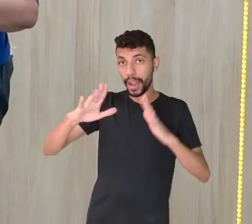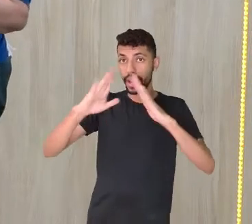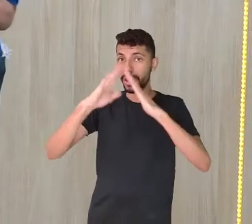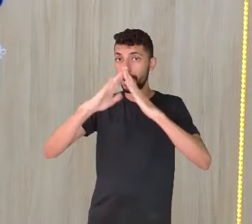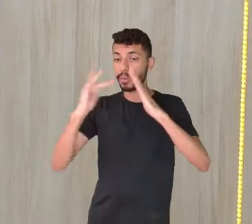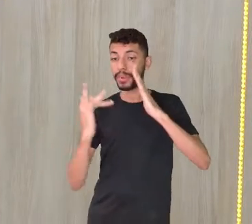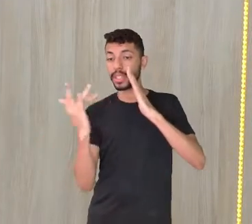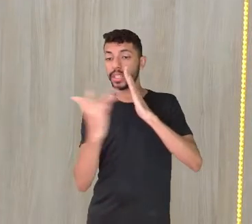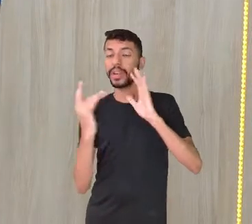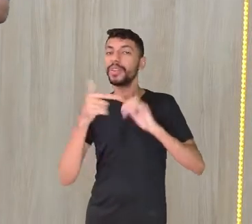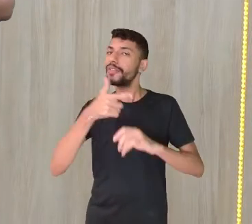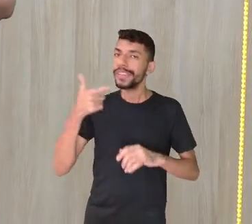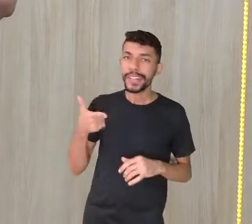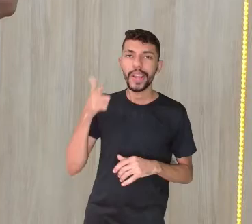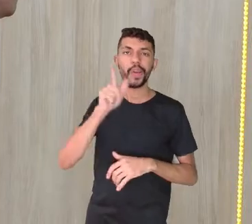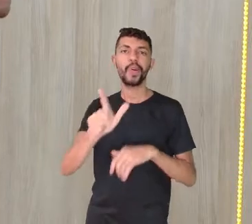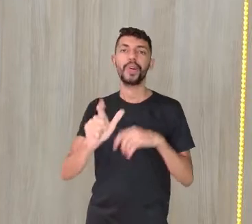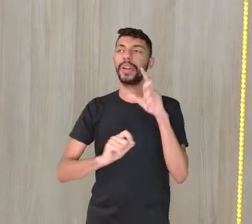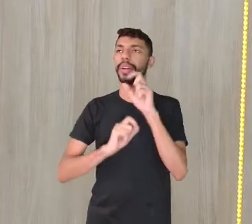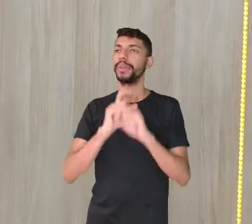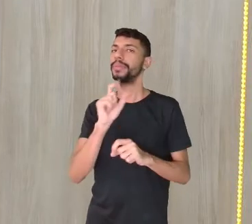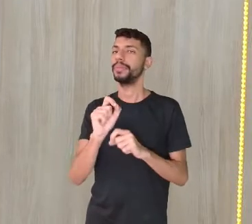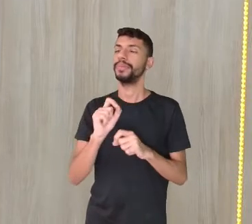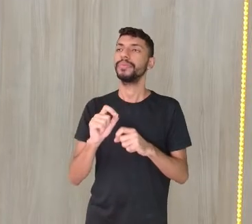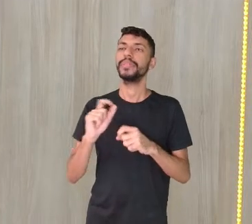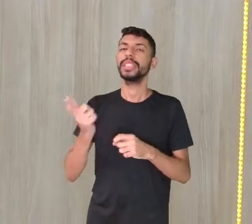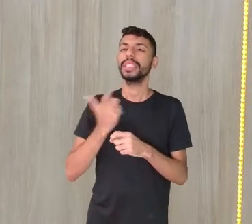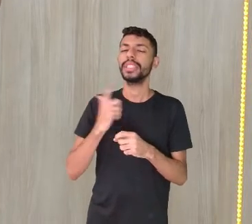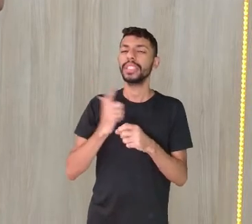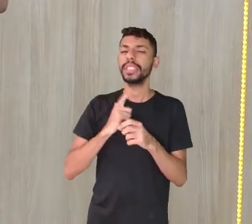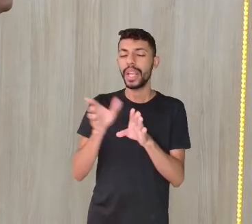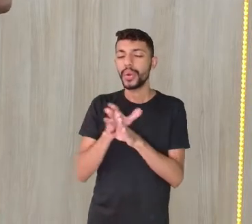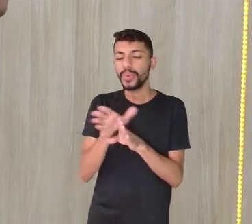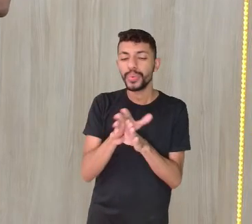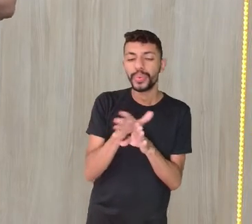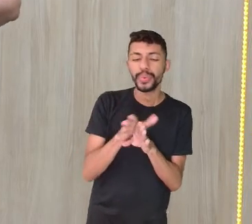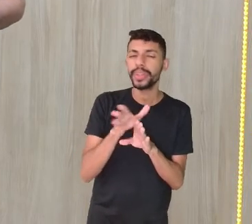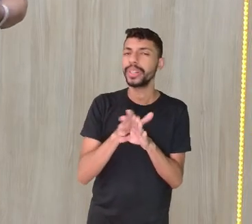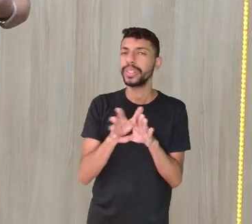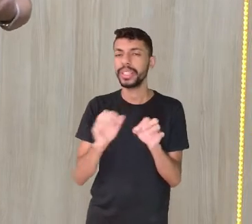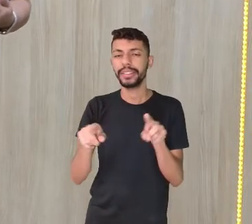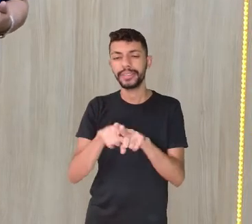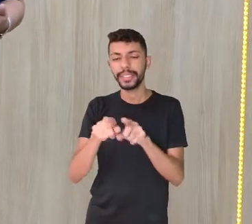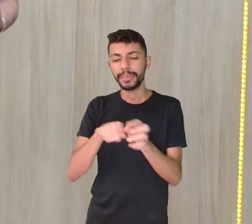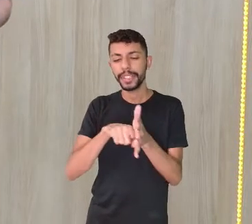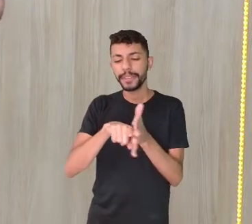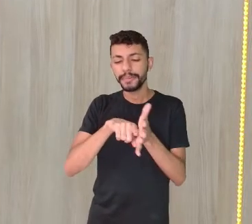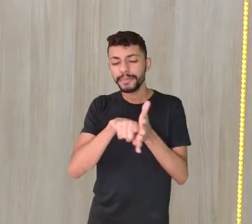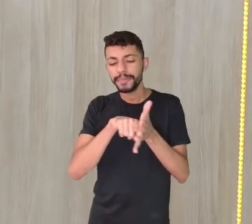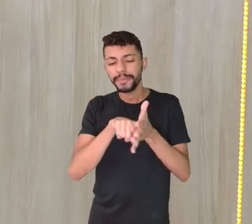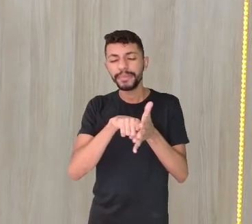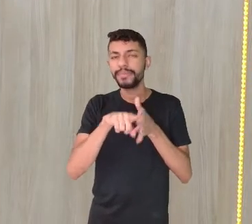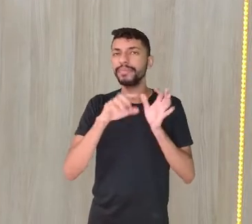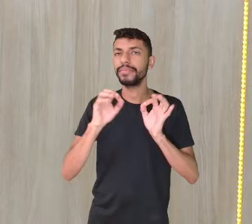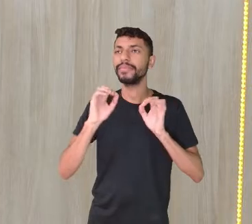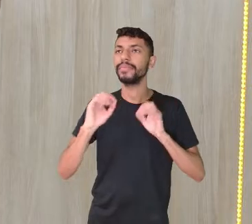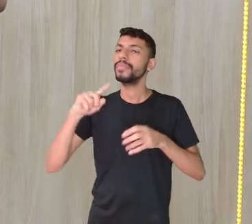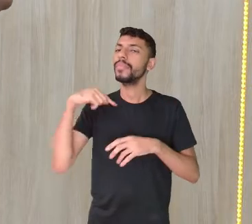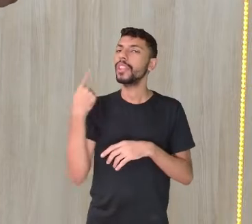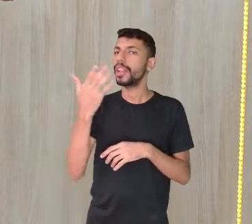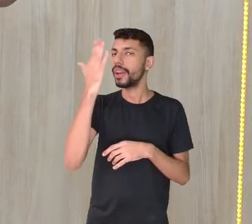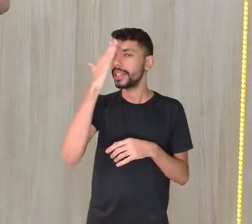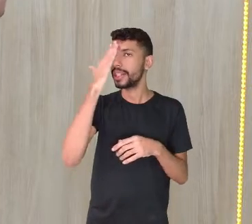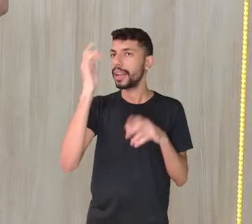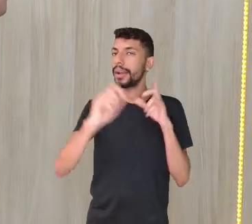no postinho vão conseguir, né, ter toda a orientação, investigar através de exames, e a gente sabe